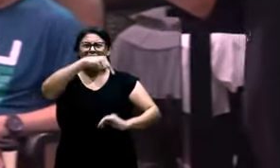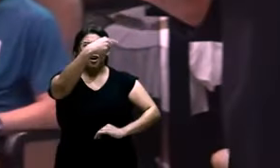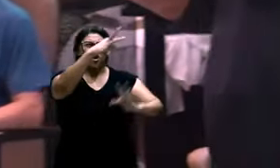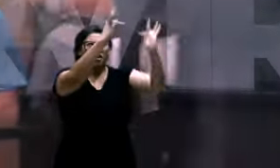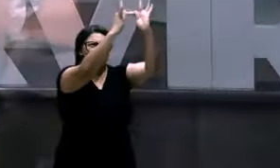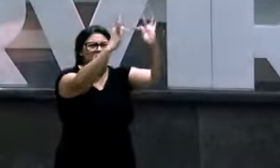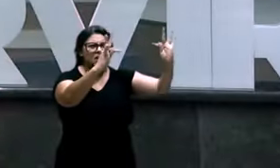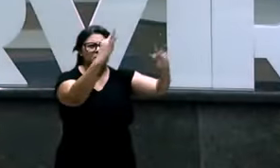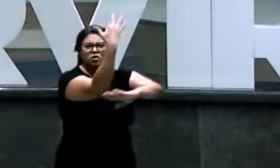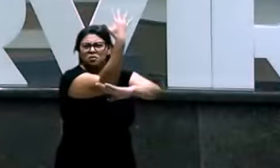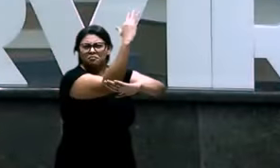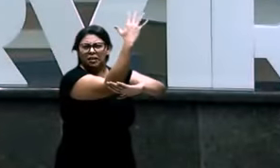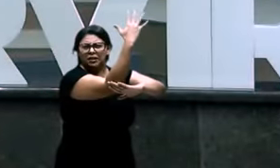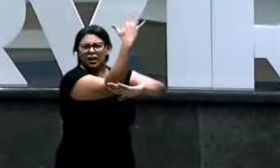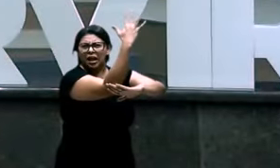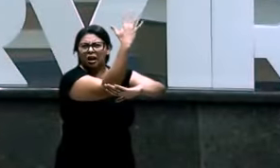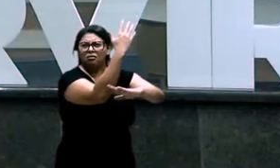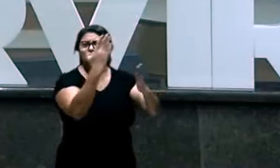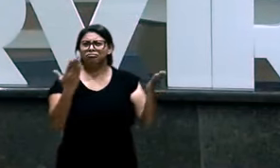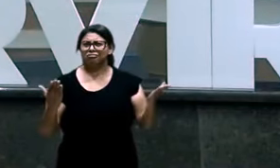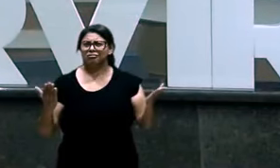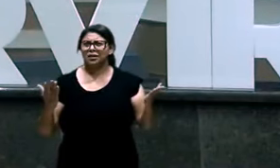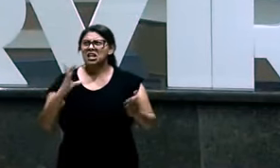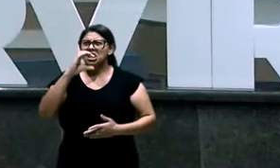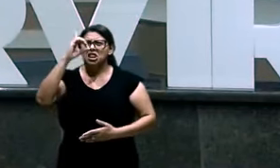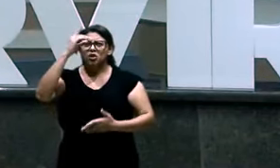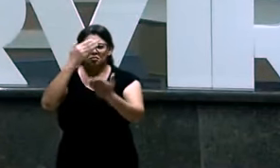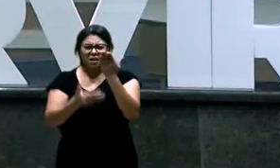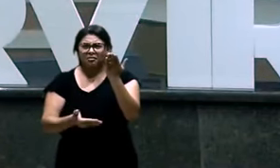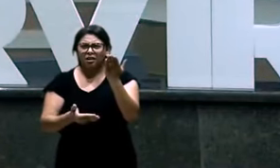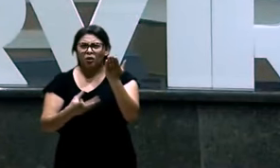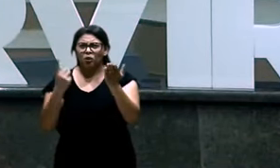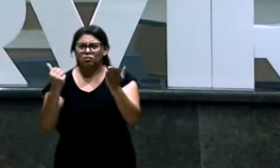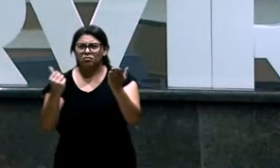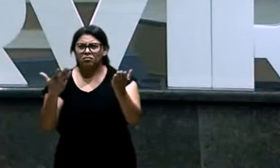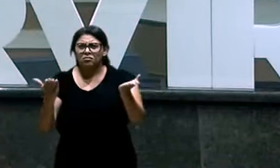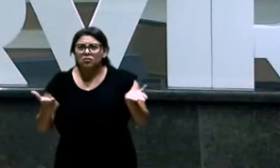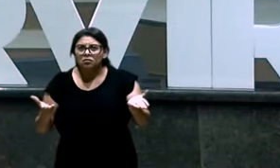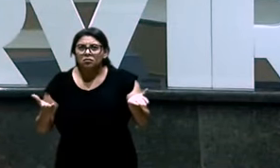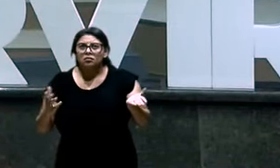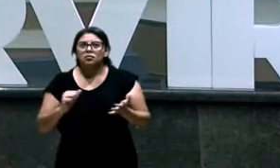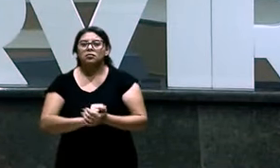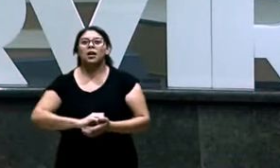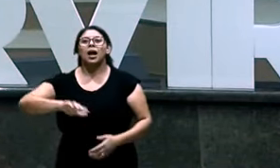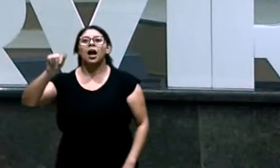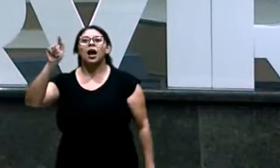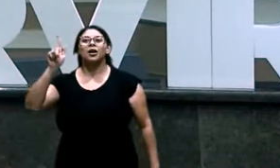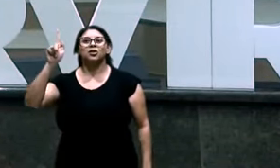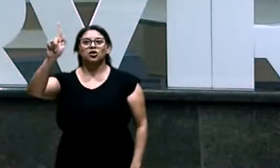Antes que alguém pensasse ou mandasse a mensagem no WhatsApp, o próprio Ageu levantou e disse, minha é a